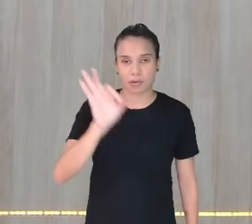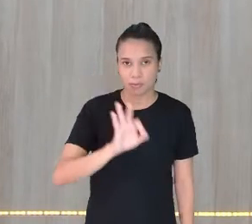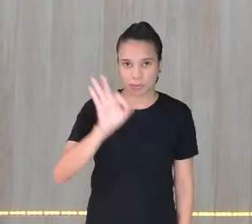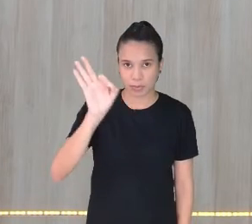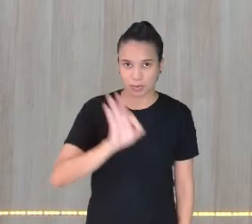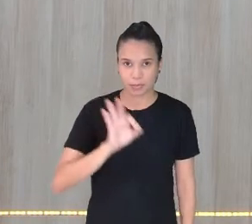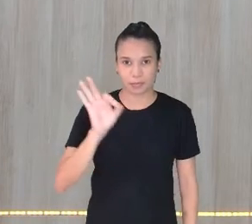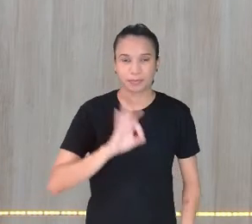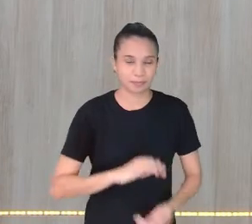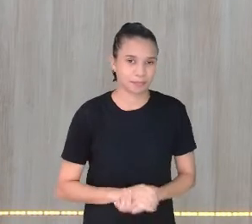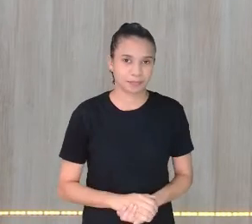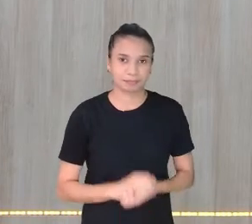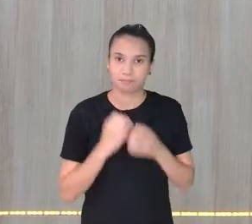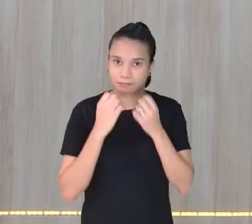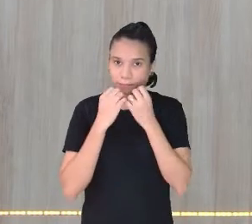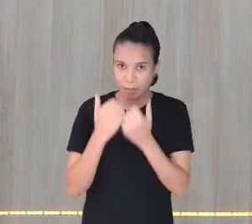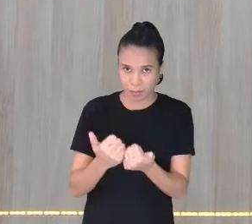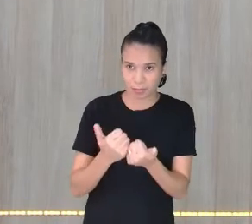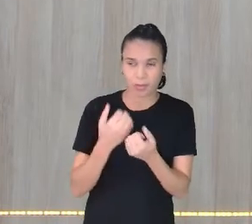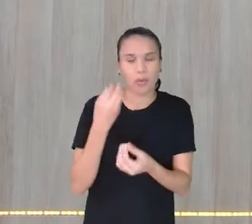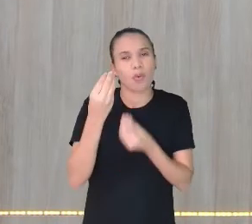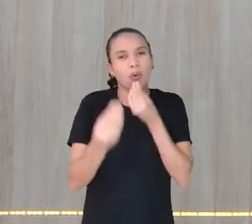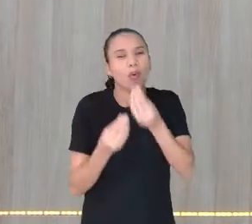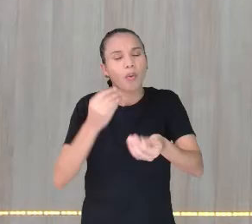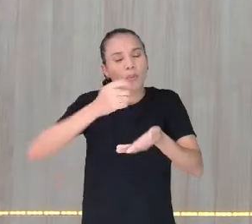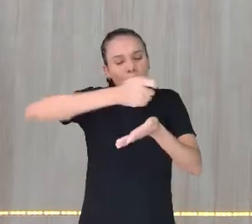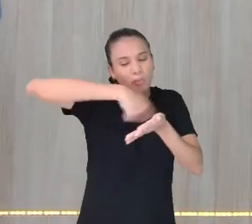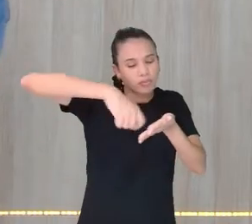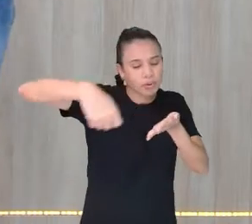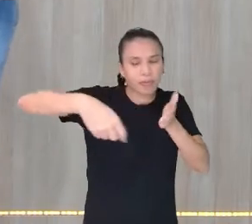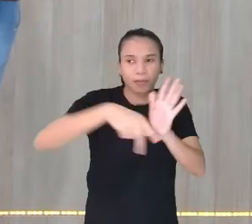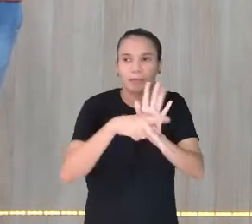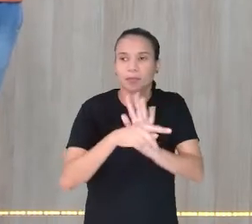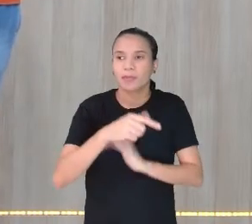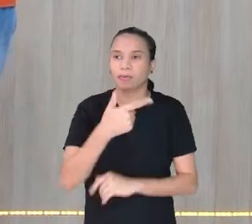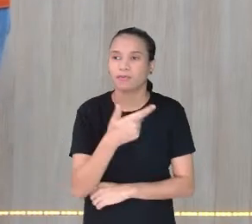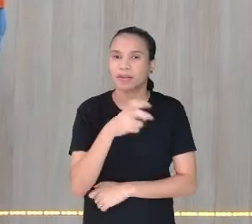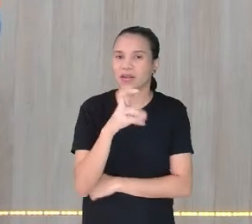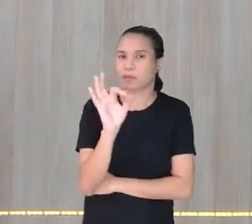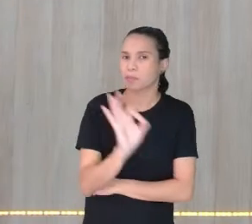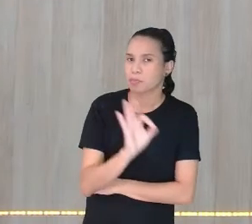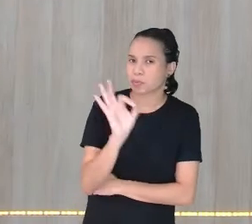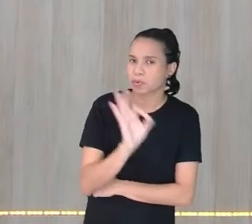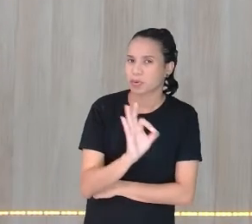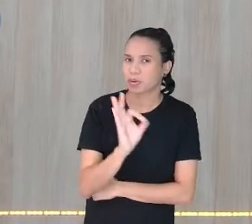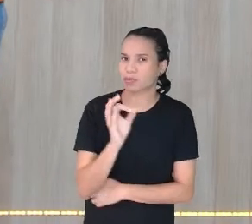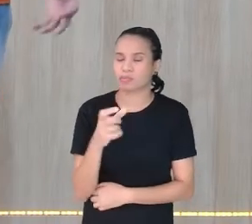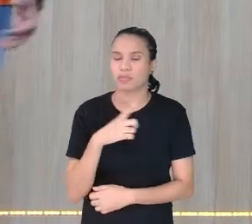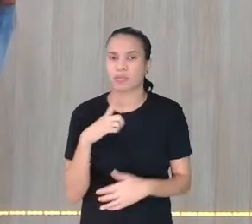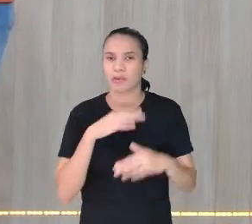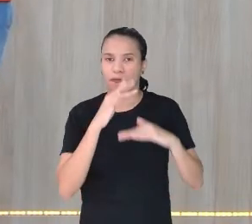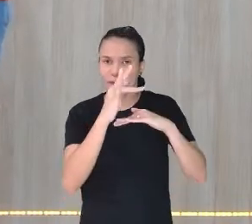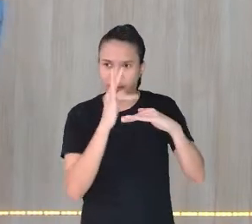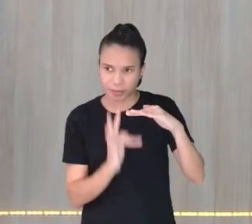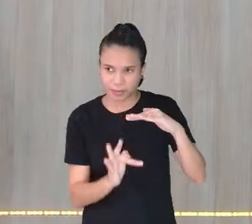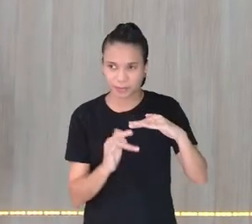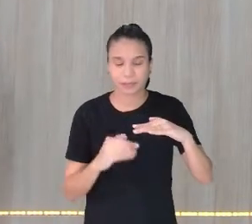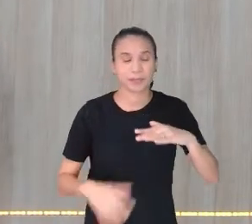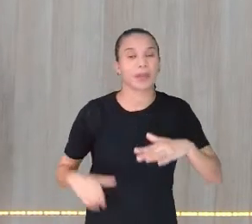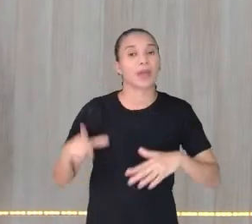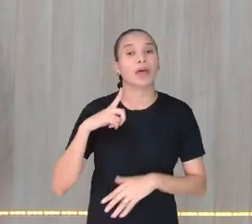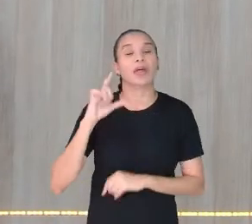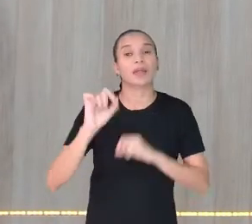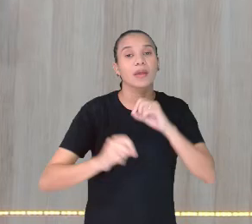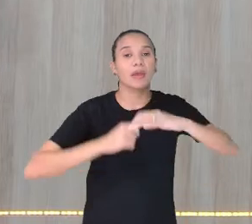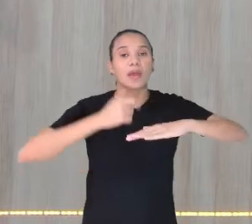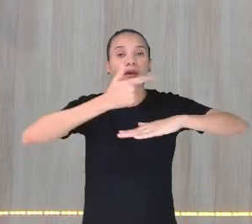25%. Beleza? E como é que eu escrevo 25% na forma de fração, Pedro? É